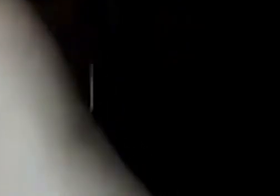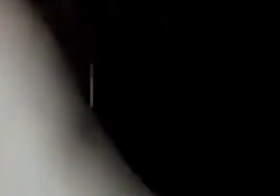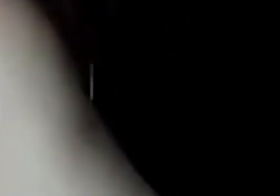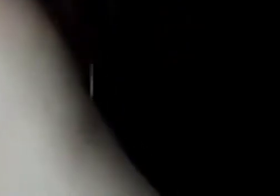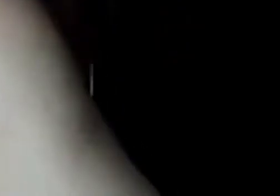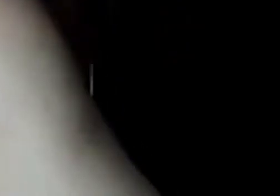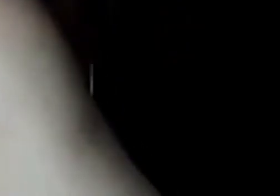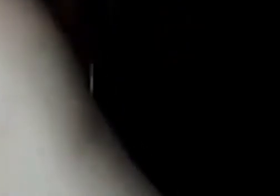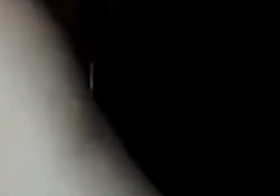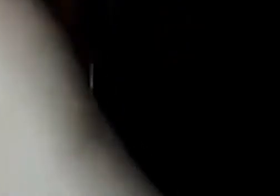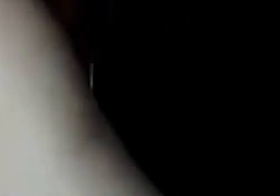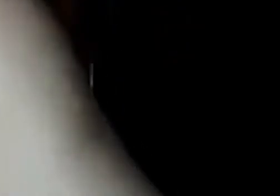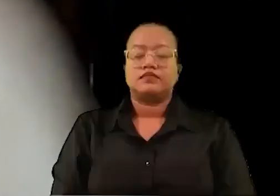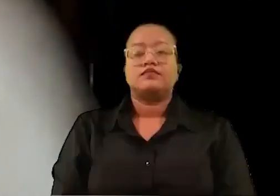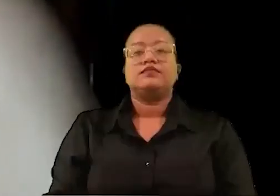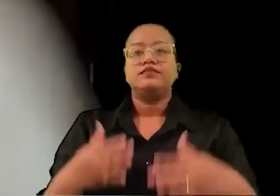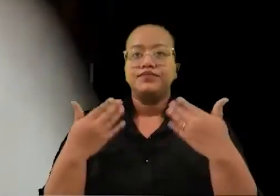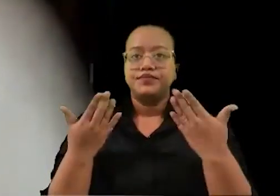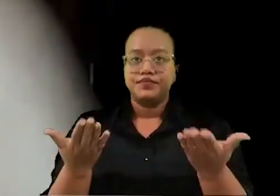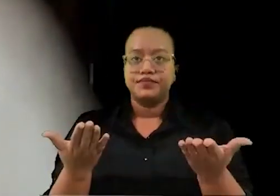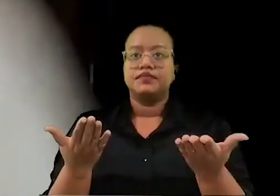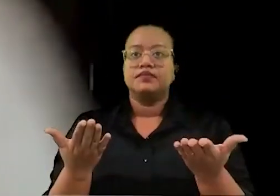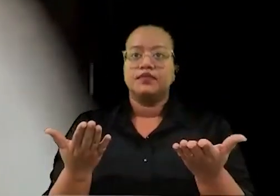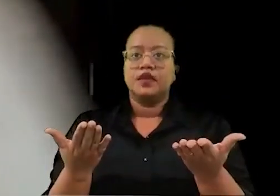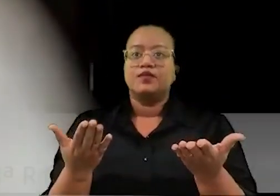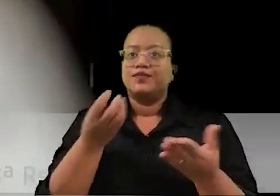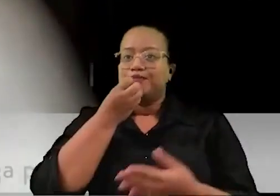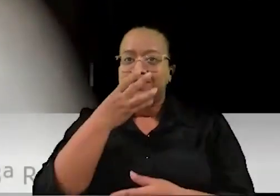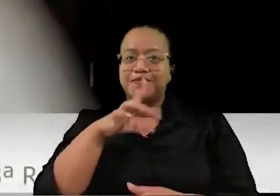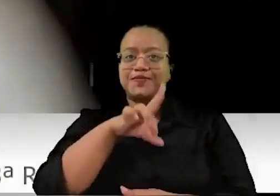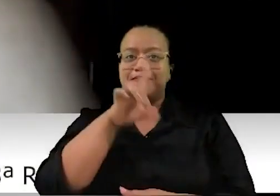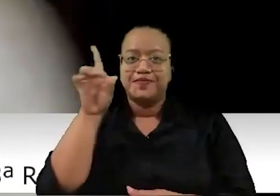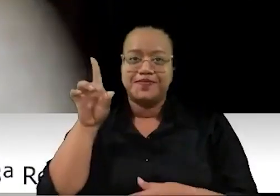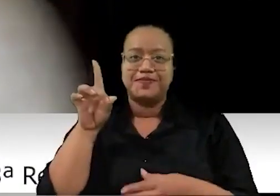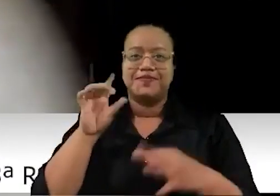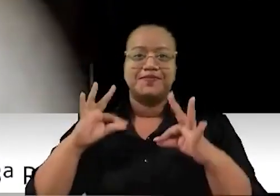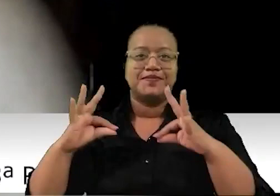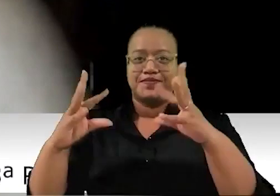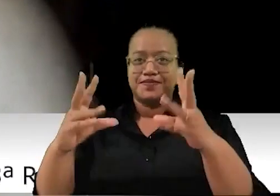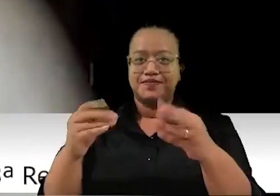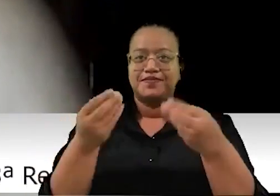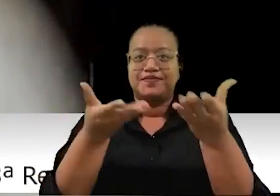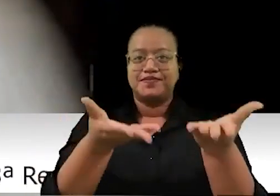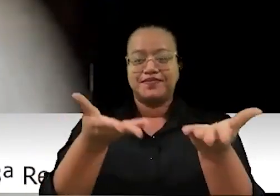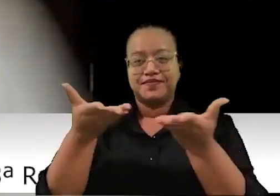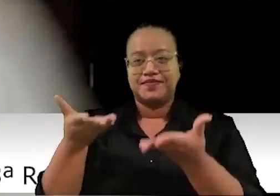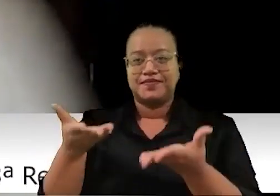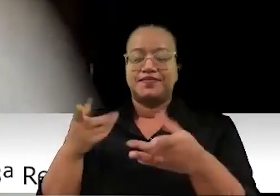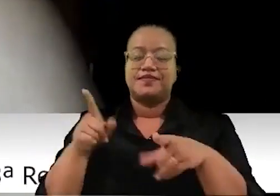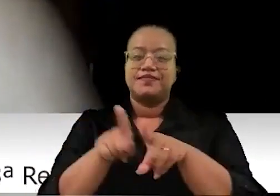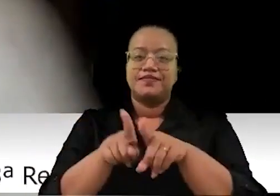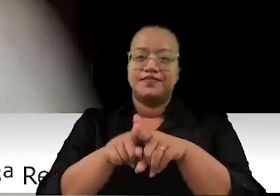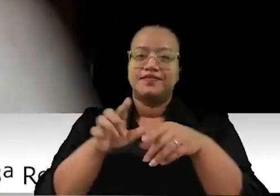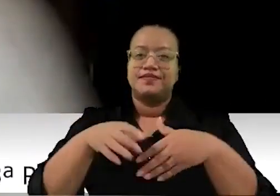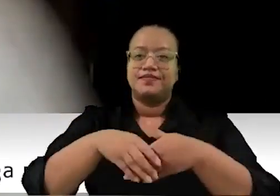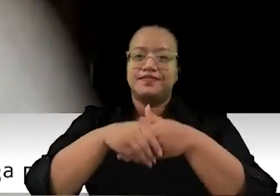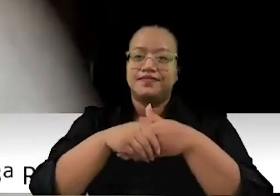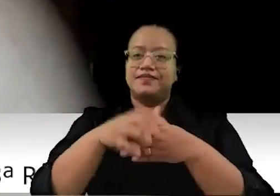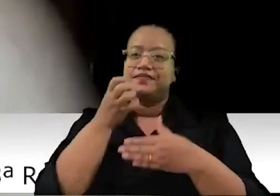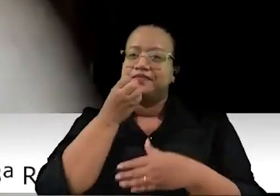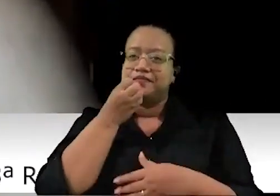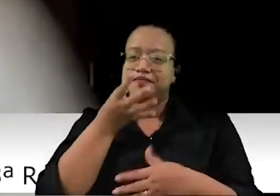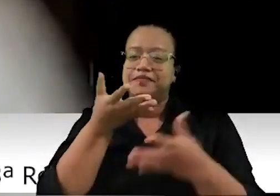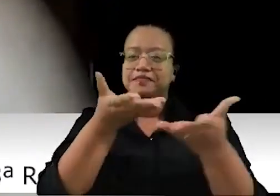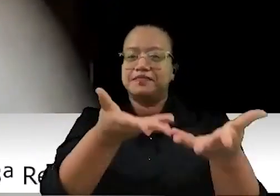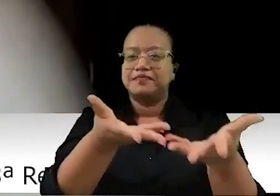Então, eu dou bom dia a todos e a minha saudação de bem-vindos a todos e